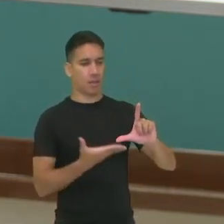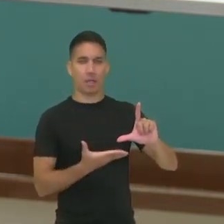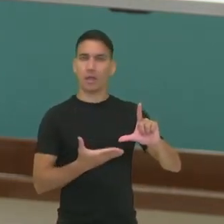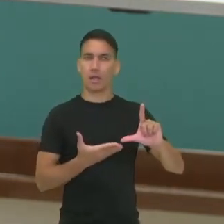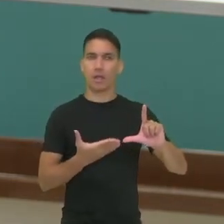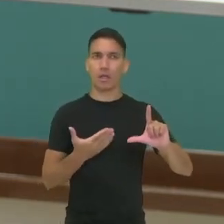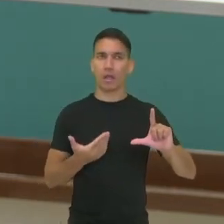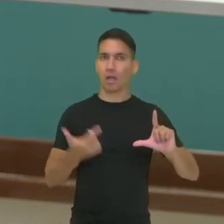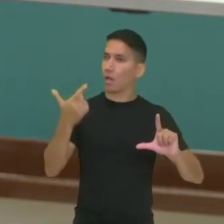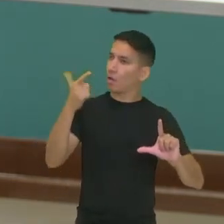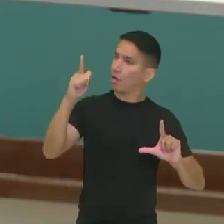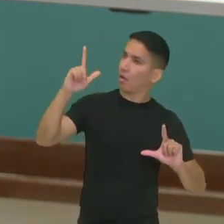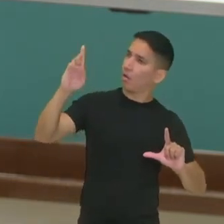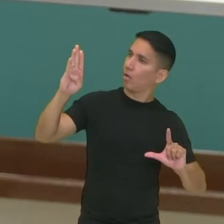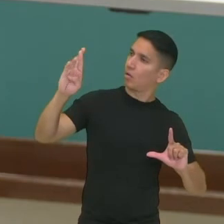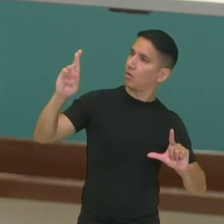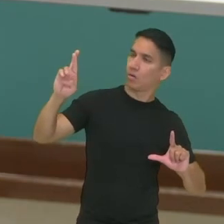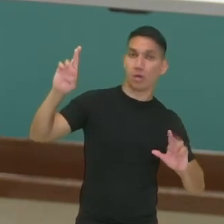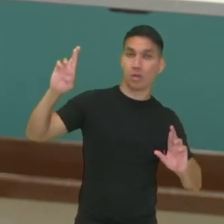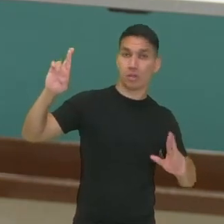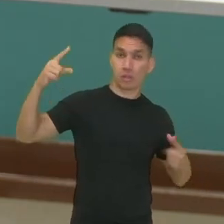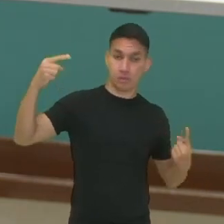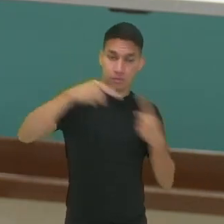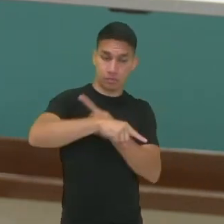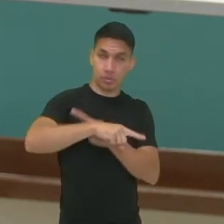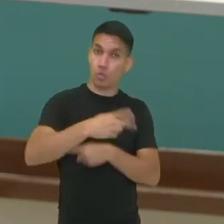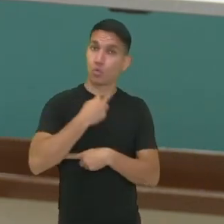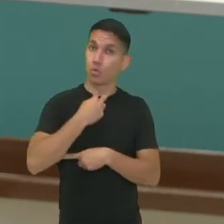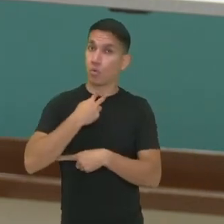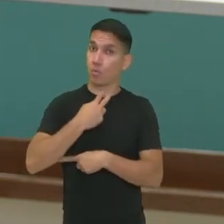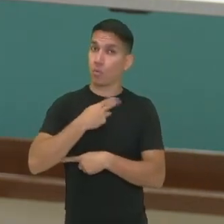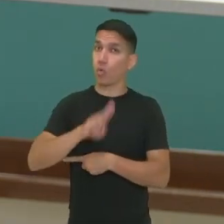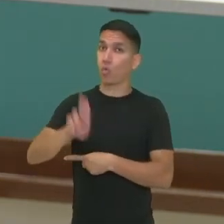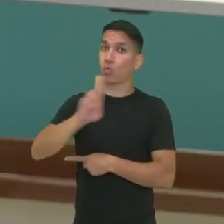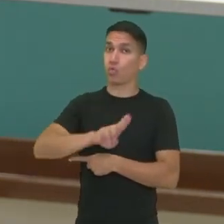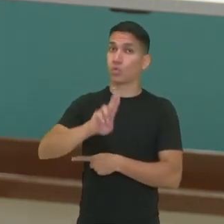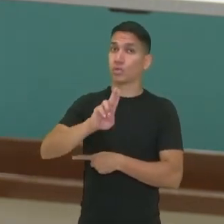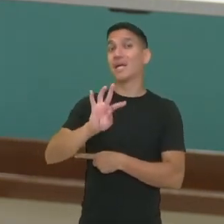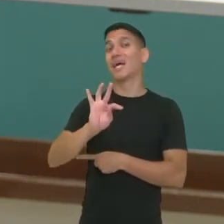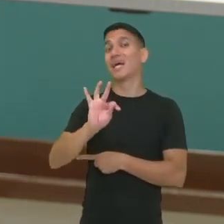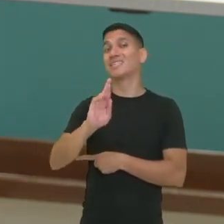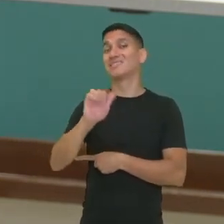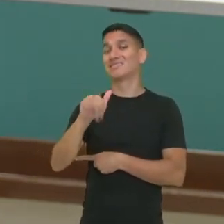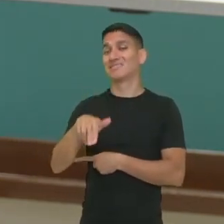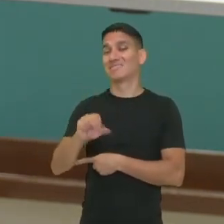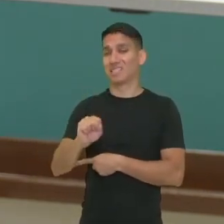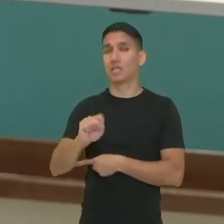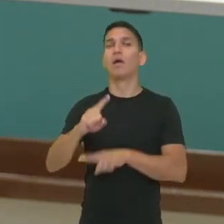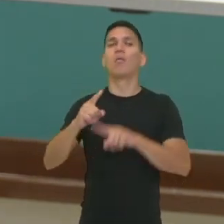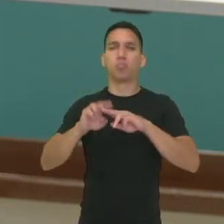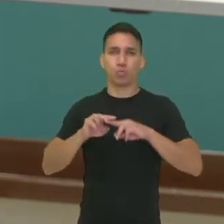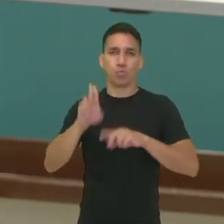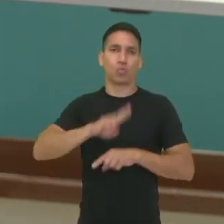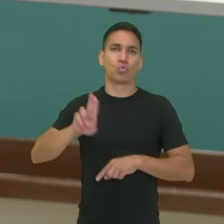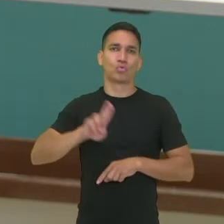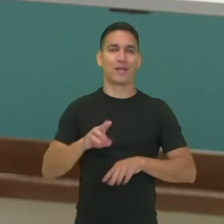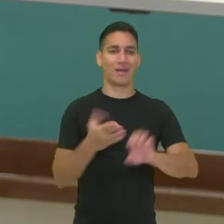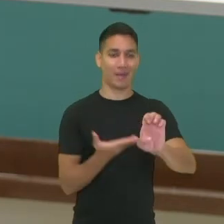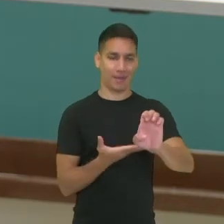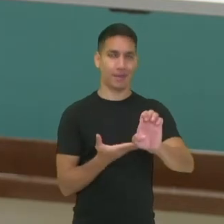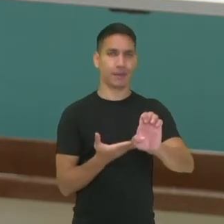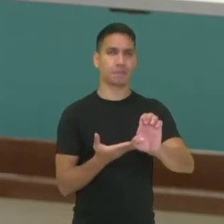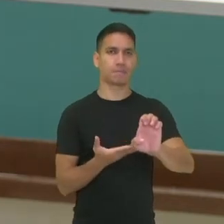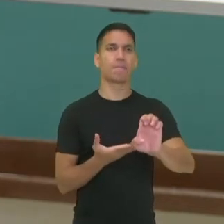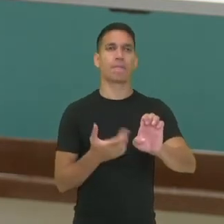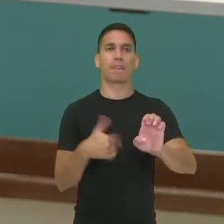Eles estão transpassados. Não podemos usar o termo trans aqui, usamos o termo E. E2 bromo 1